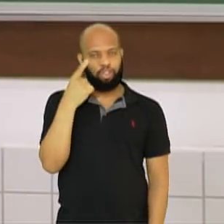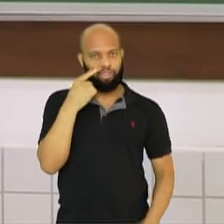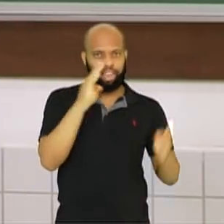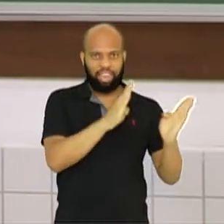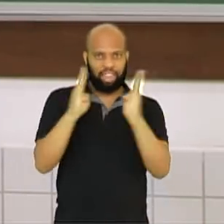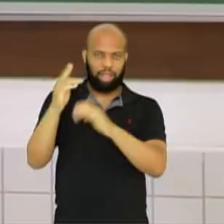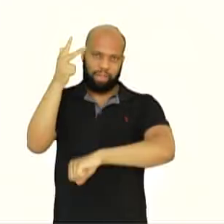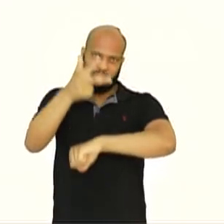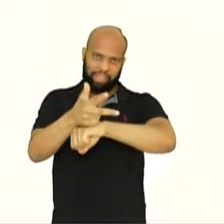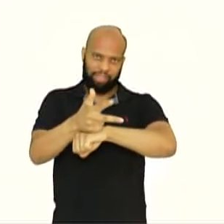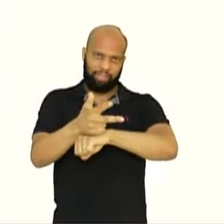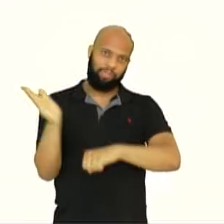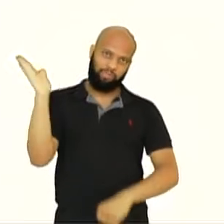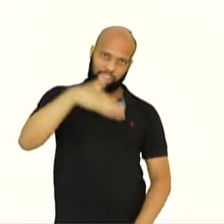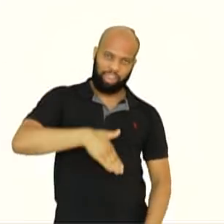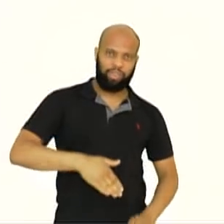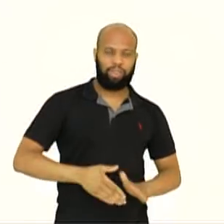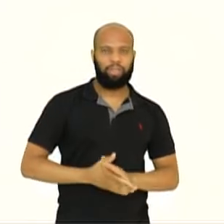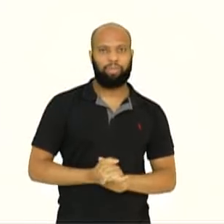etapa da gravação.